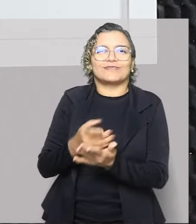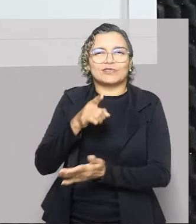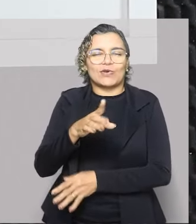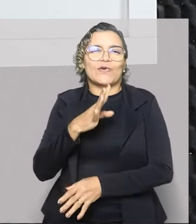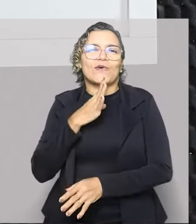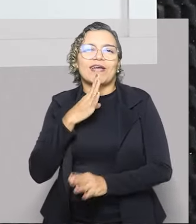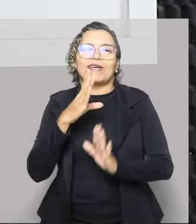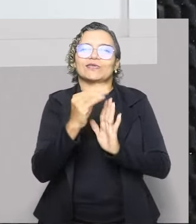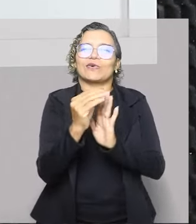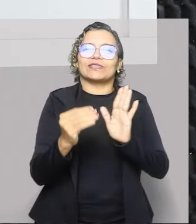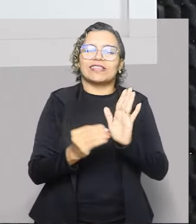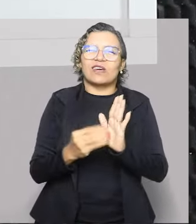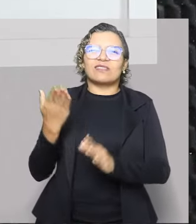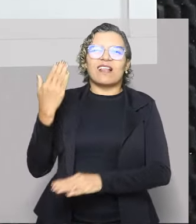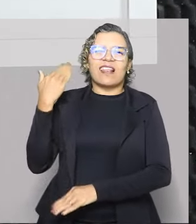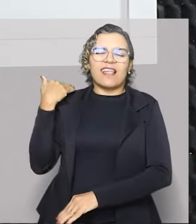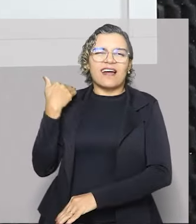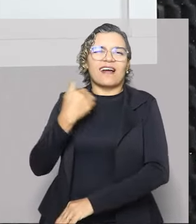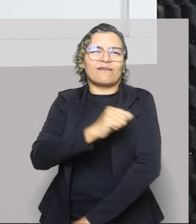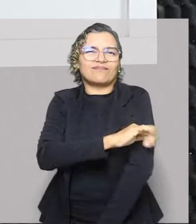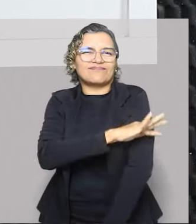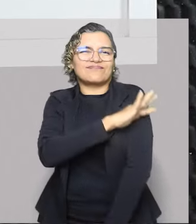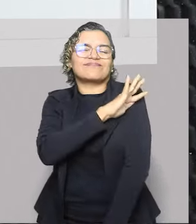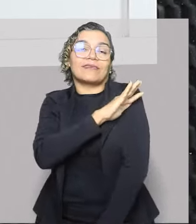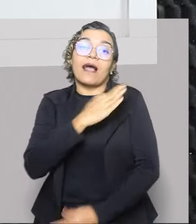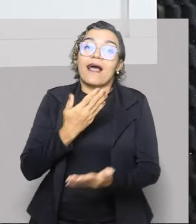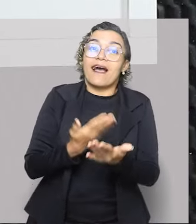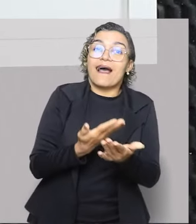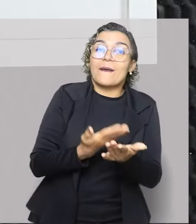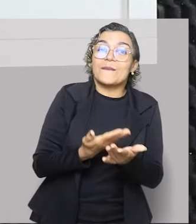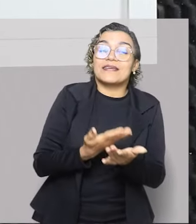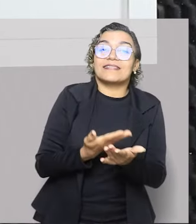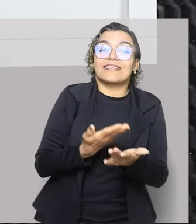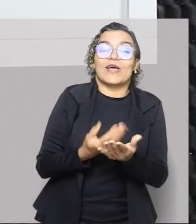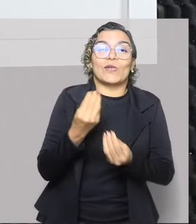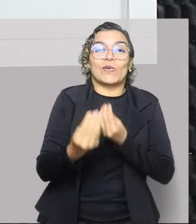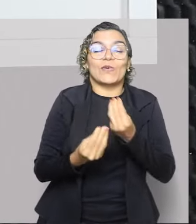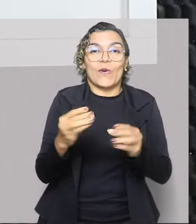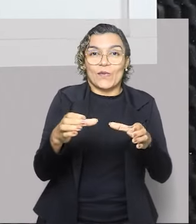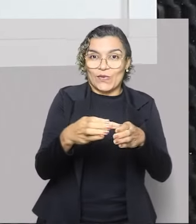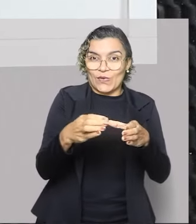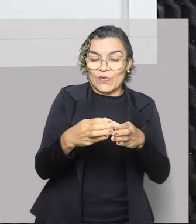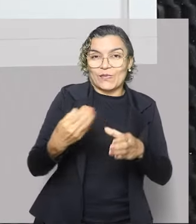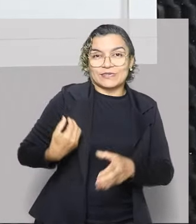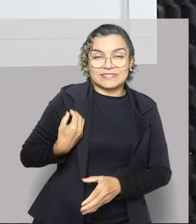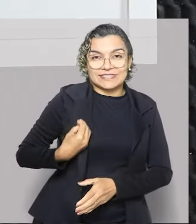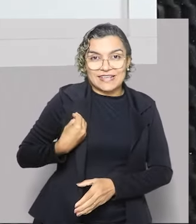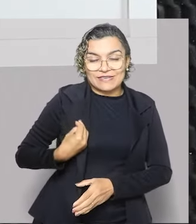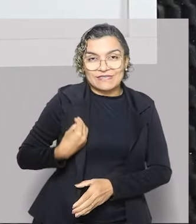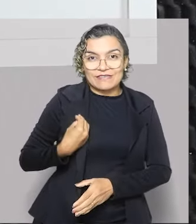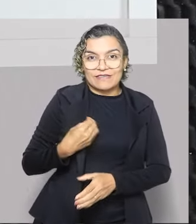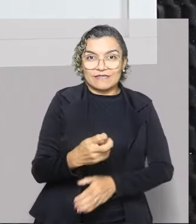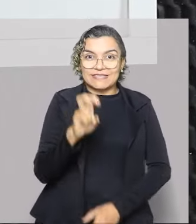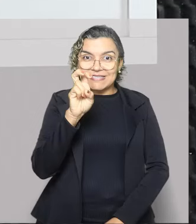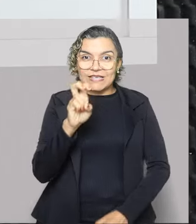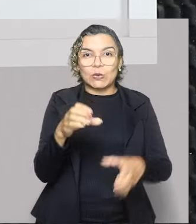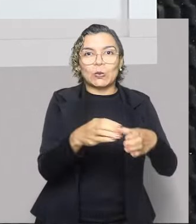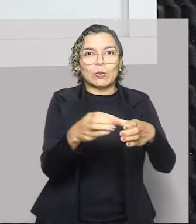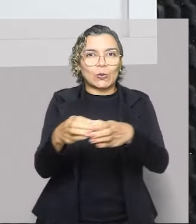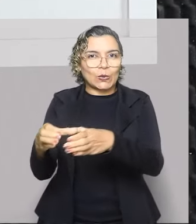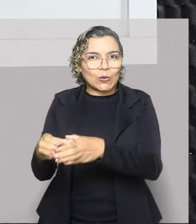conteúdo lá desde o ensino fundamental a gente aprende né a dividir os seres vivos em cinco grupos quais são eles